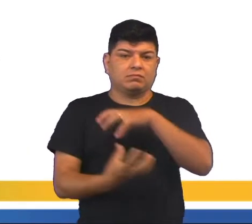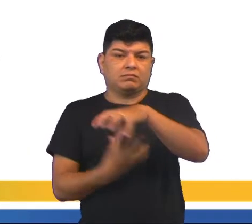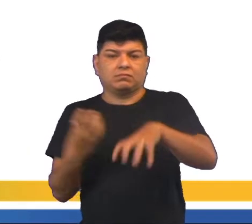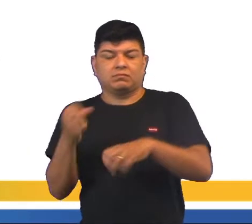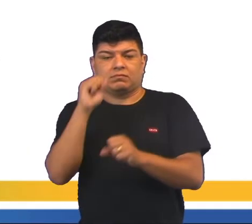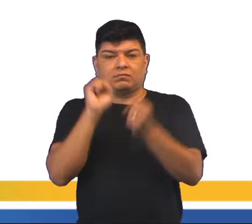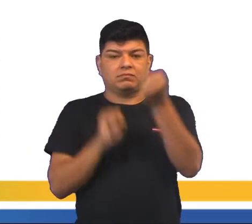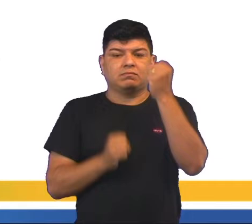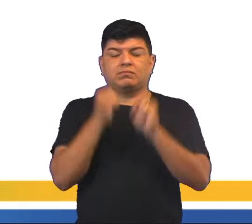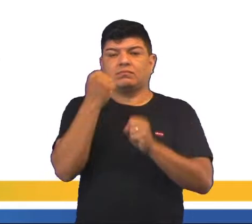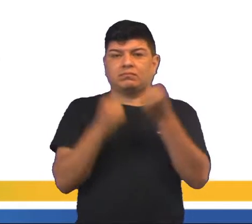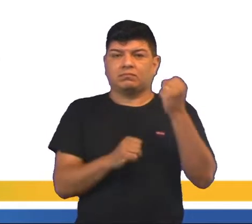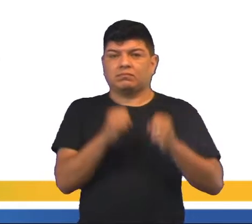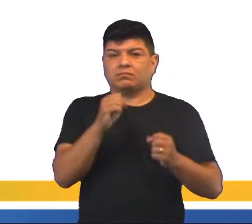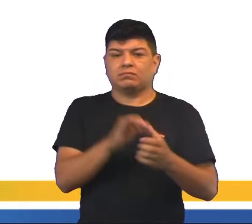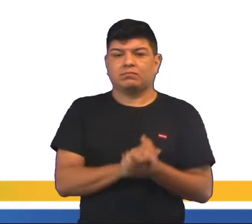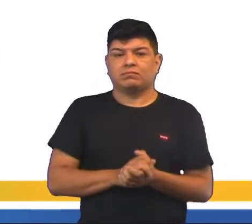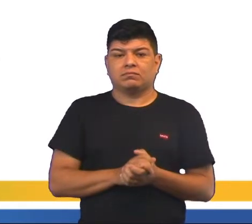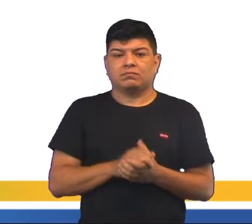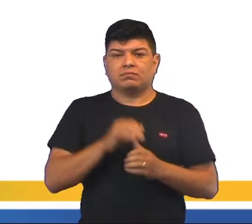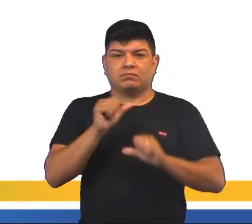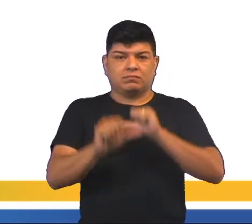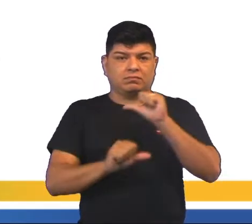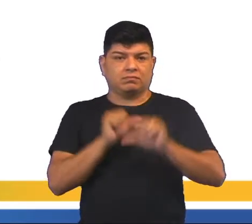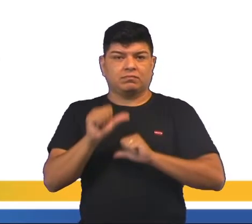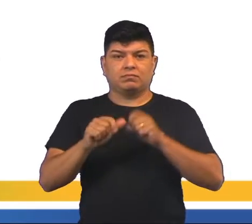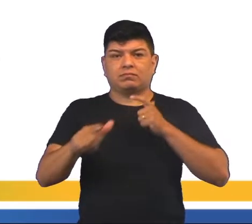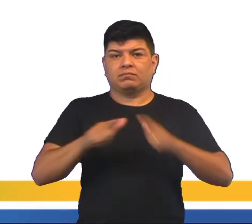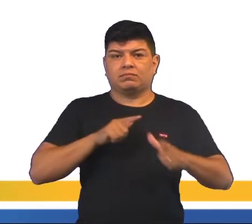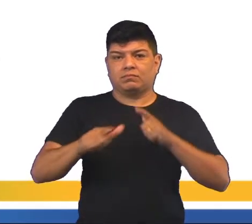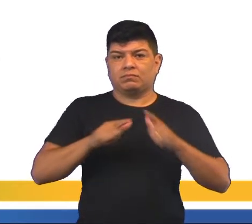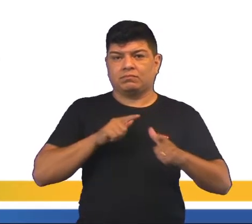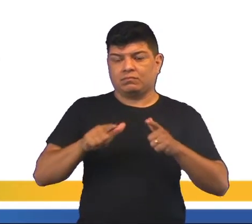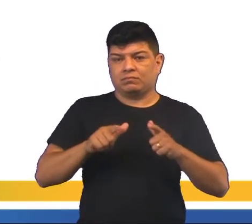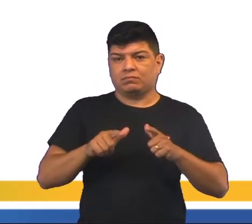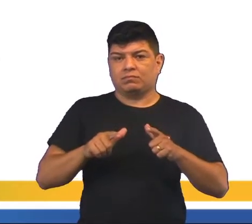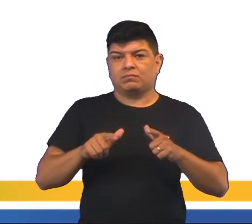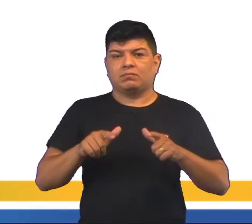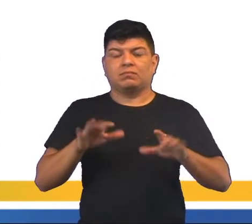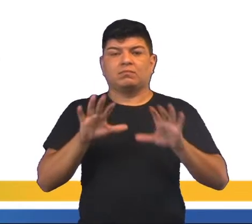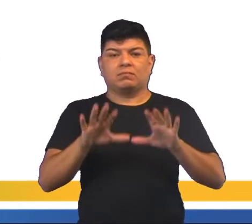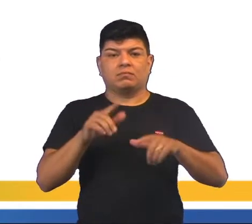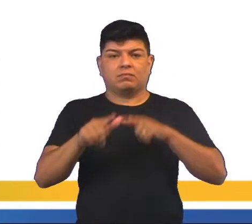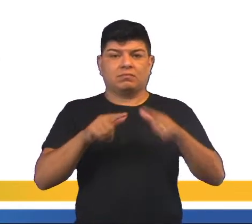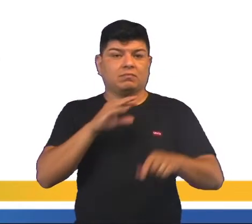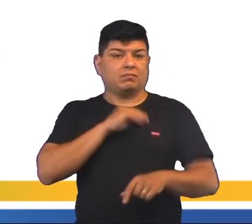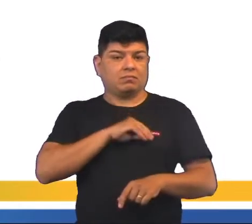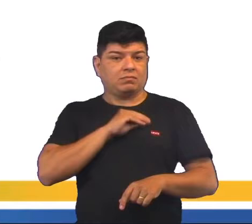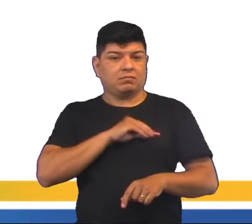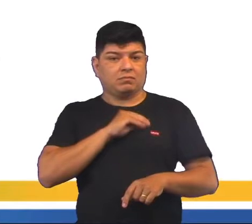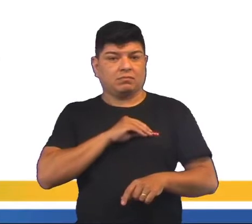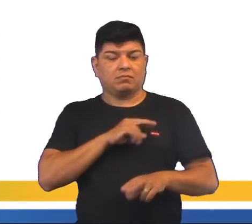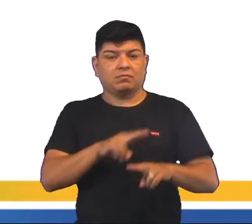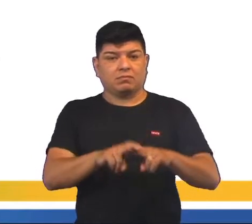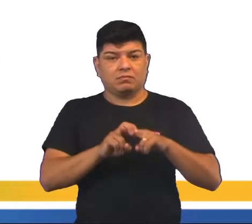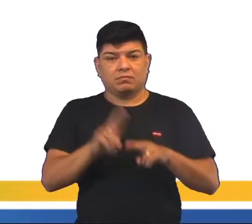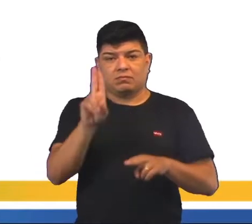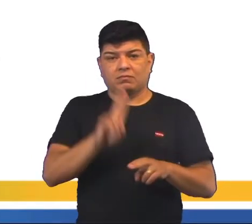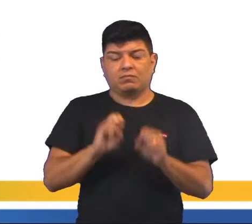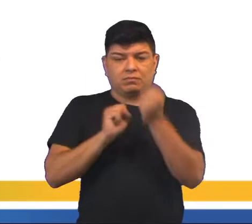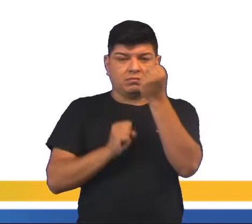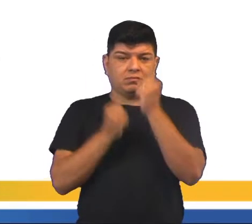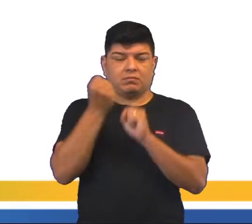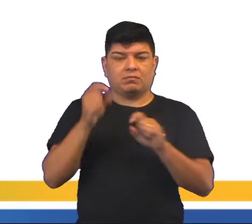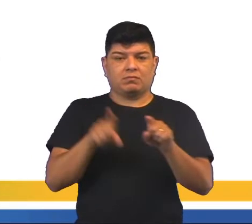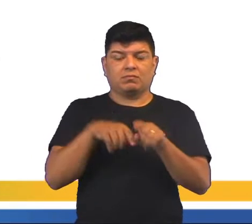Revolução Industrial, que é uma transformação do trabalho artesanal em trabalho assalariado e o uso de